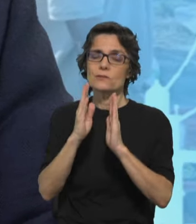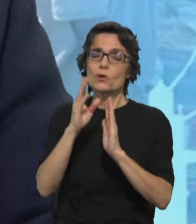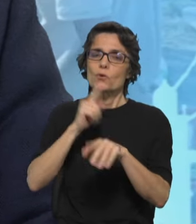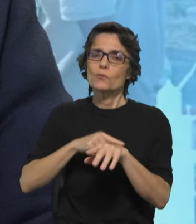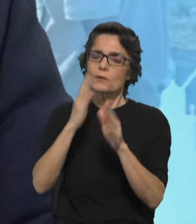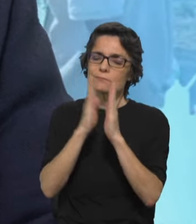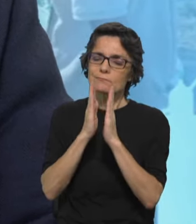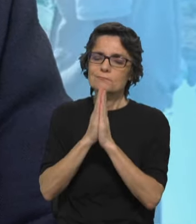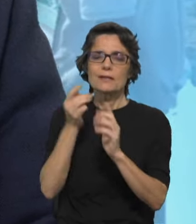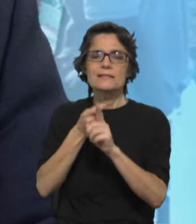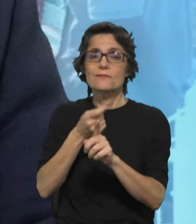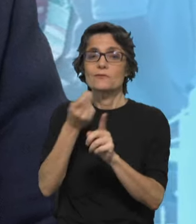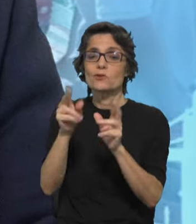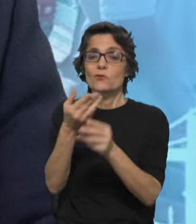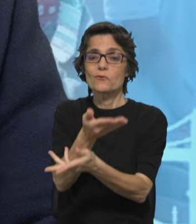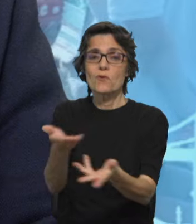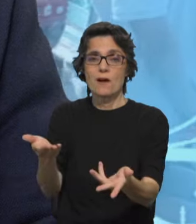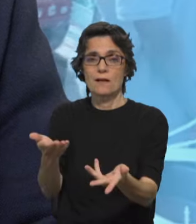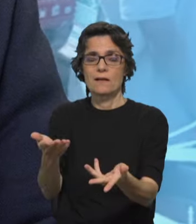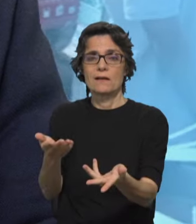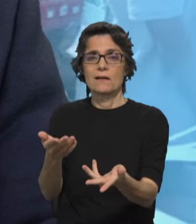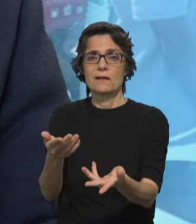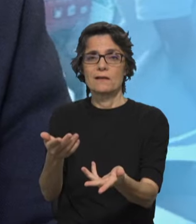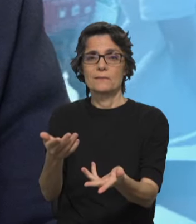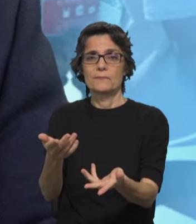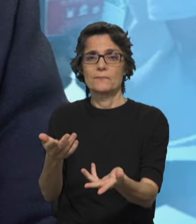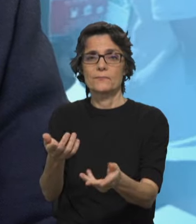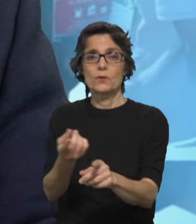dias há desafios novos, porque no fundo aquilo que